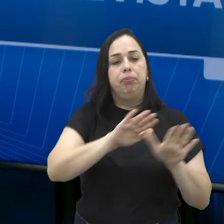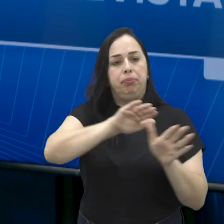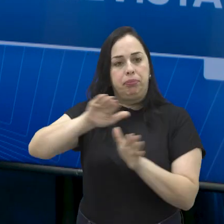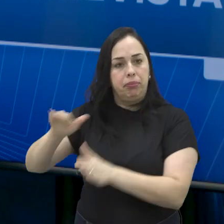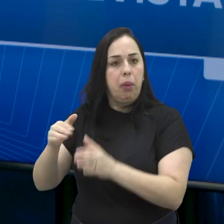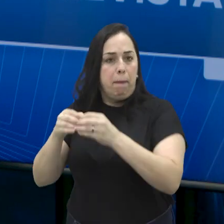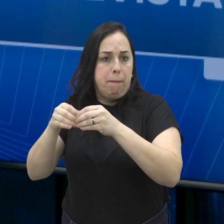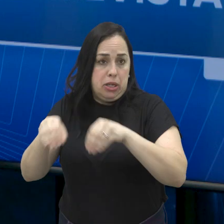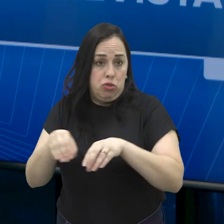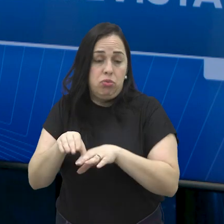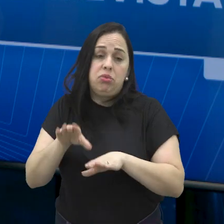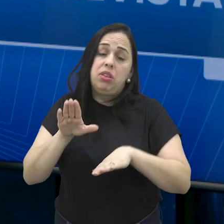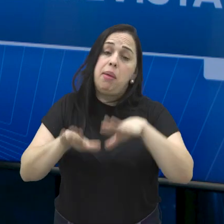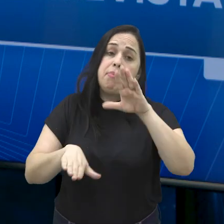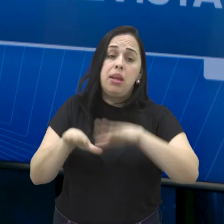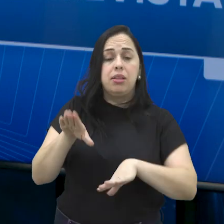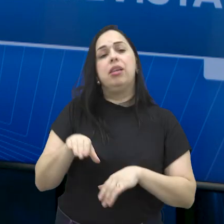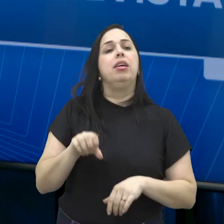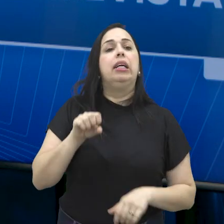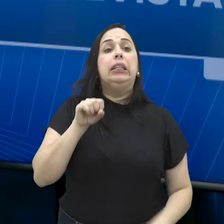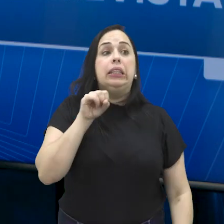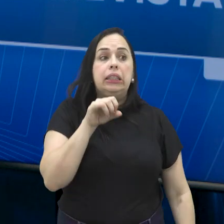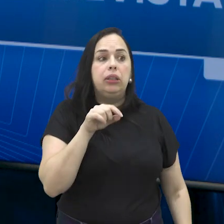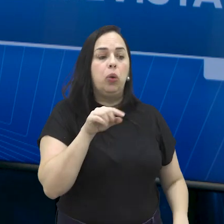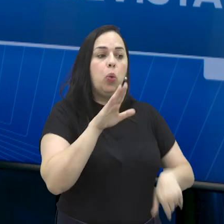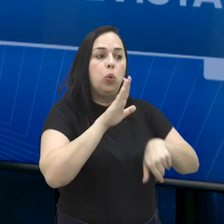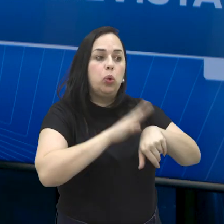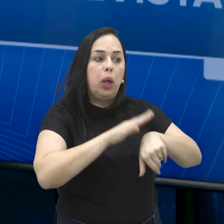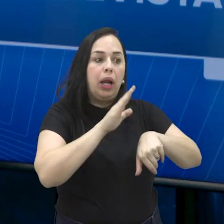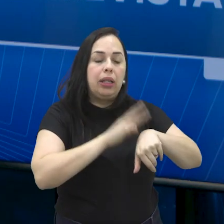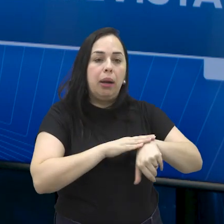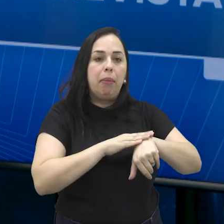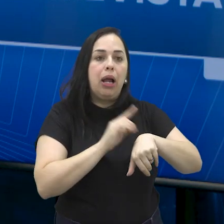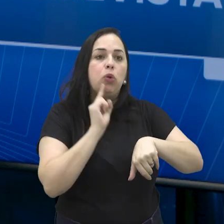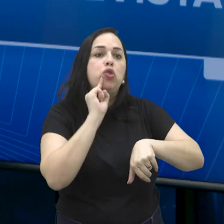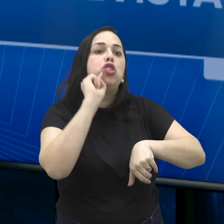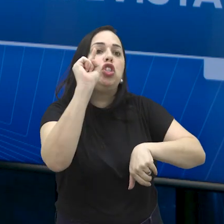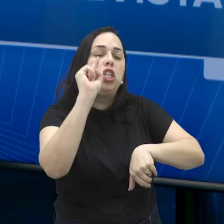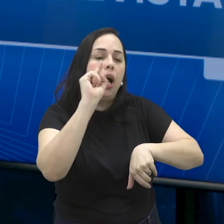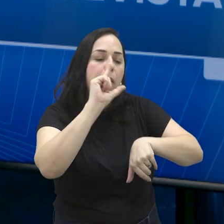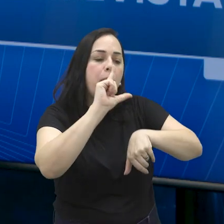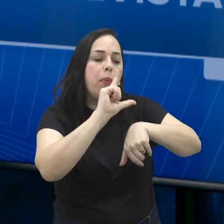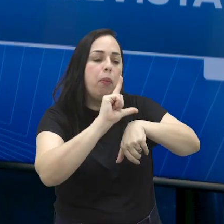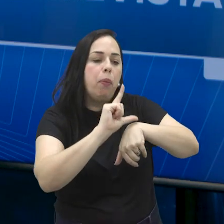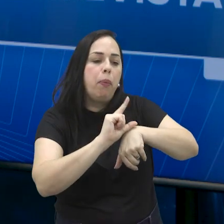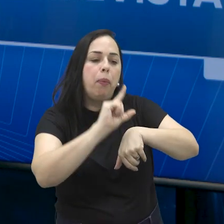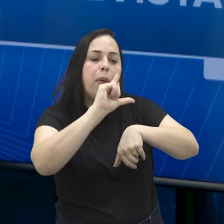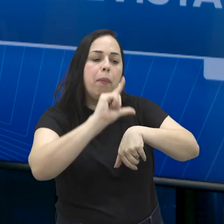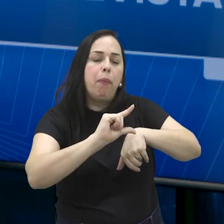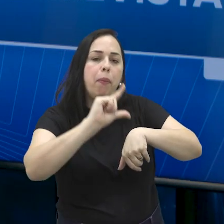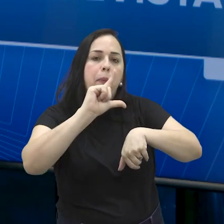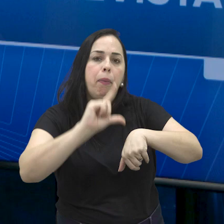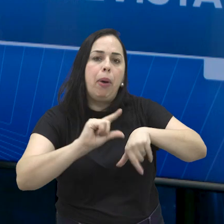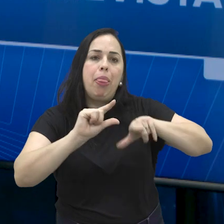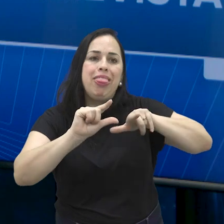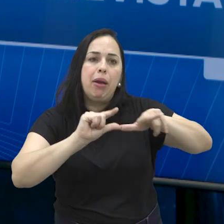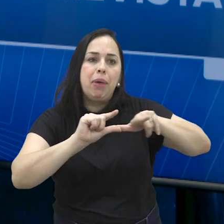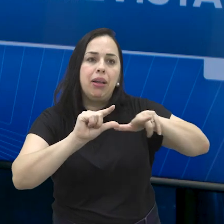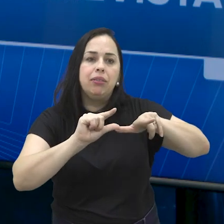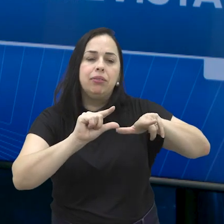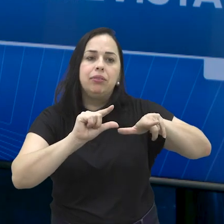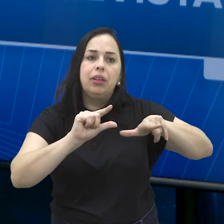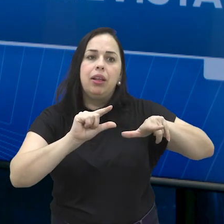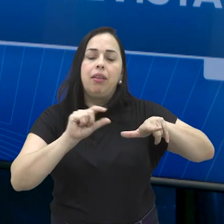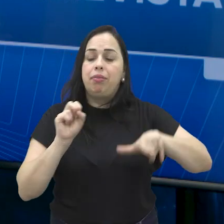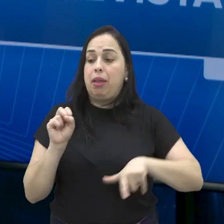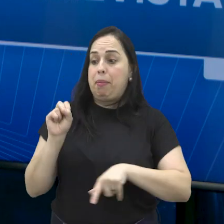quê? Se eu reduzo o número de dias trabalhados, eu vou ter uma vaga, um período